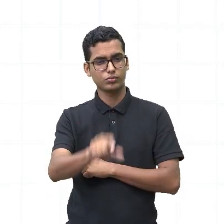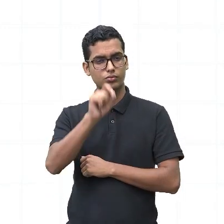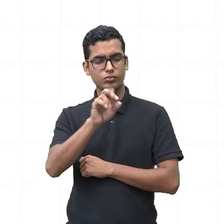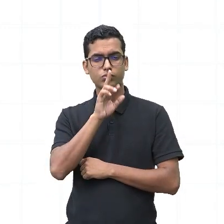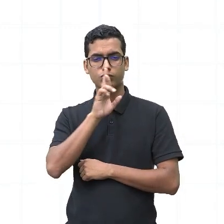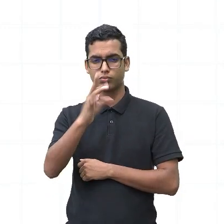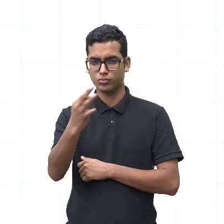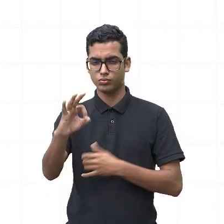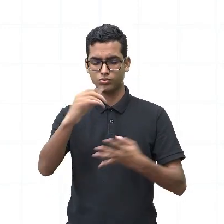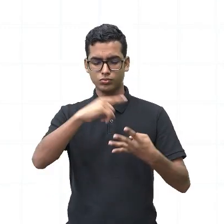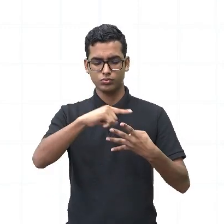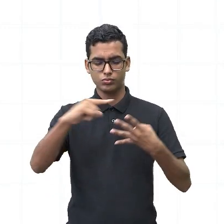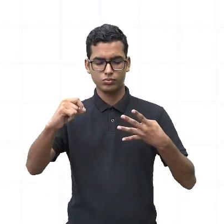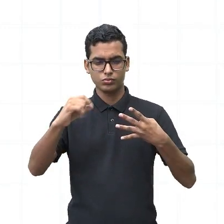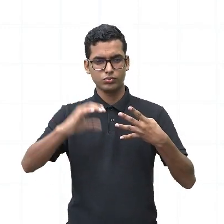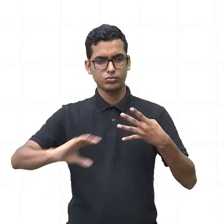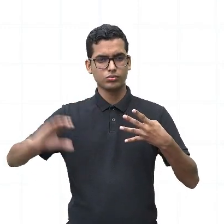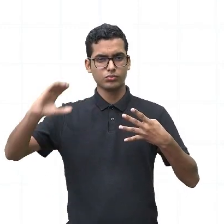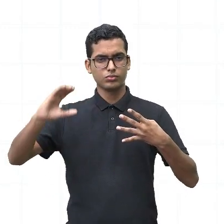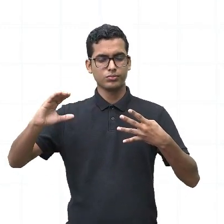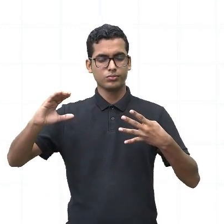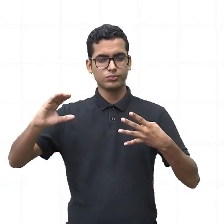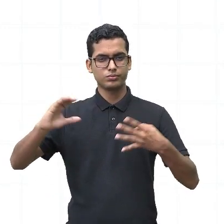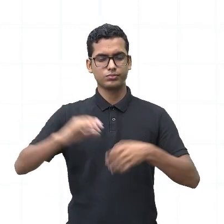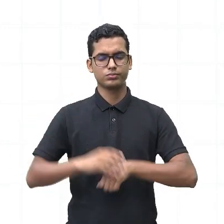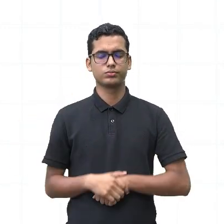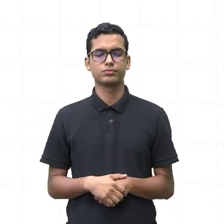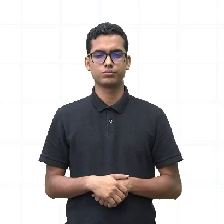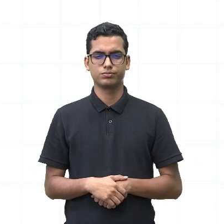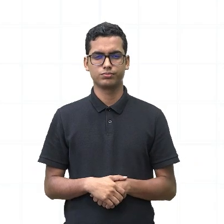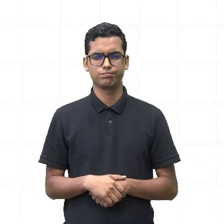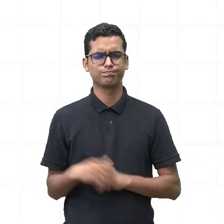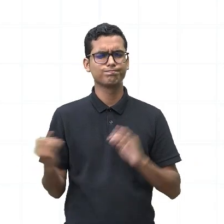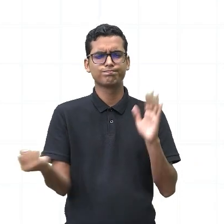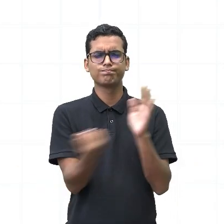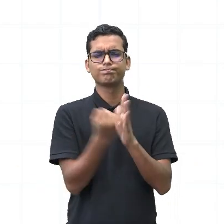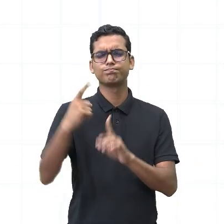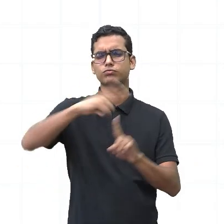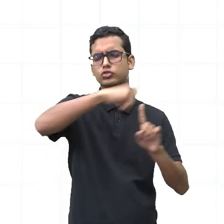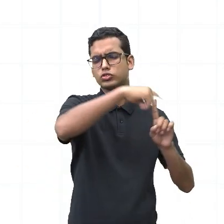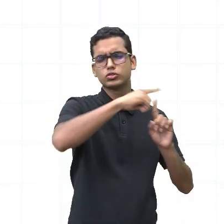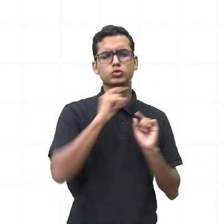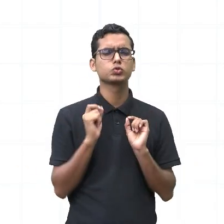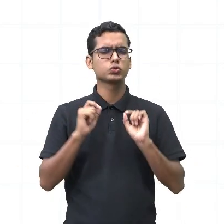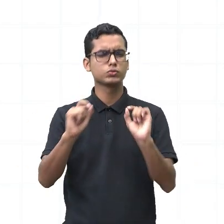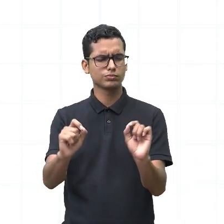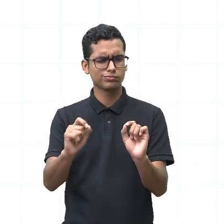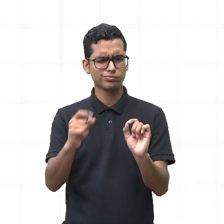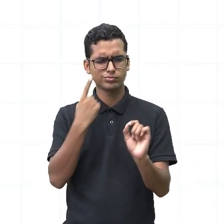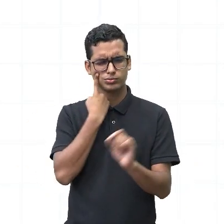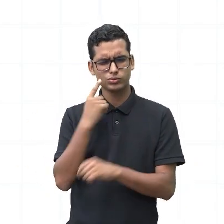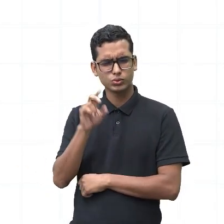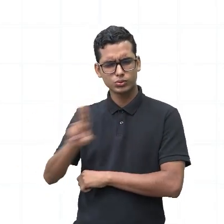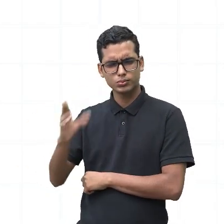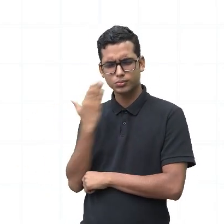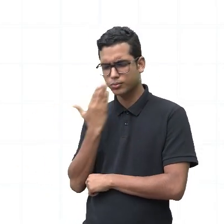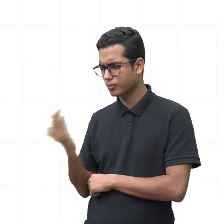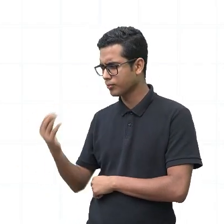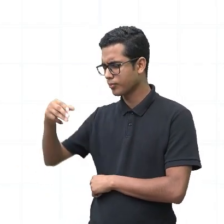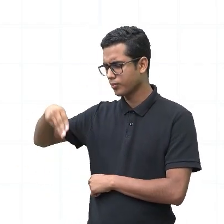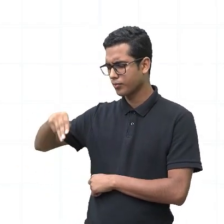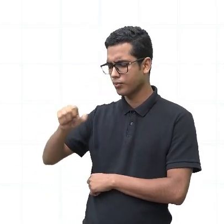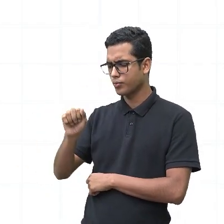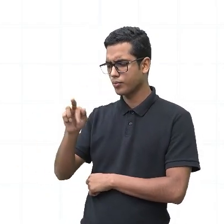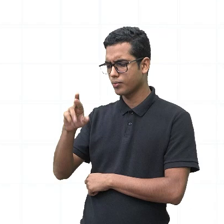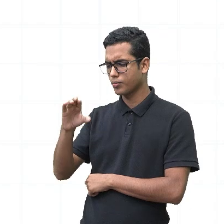as marcas tipográficas. E o que seriam as marcas tipográficas? Esse nome é estranho, né? O que seria